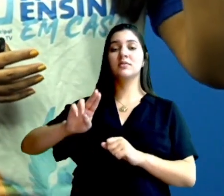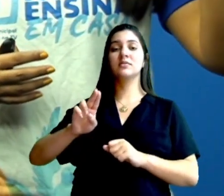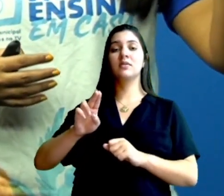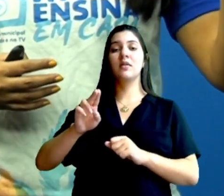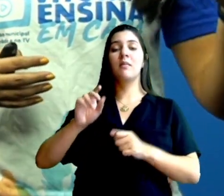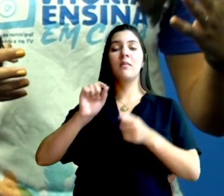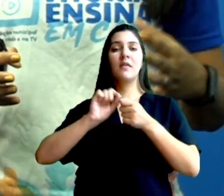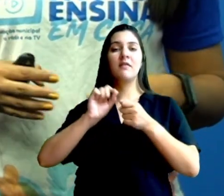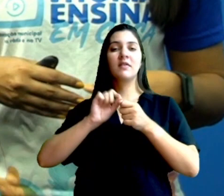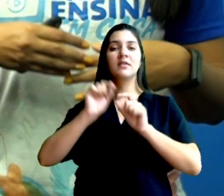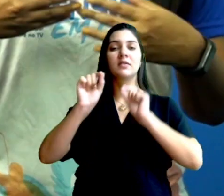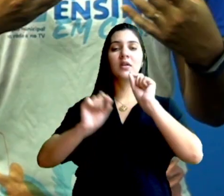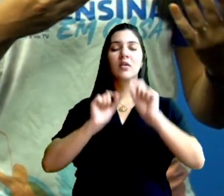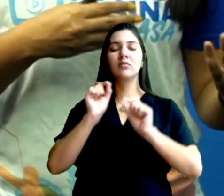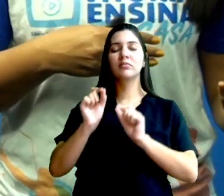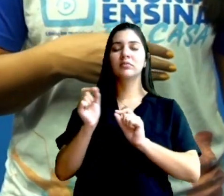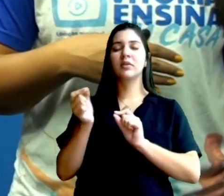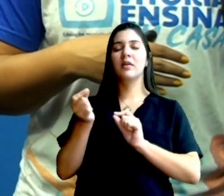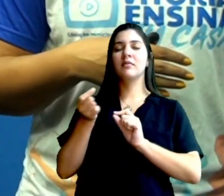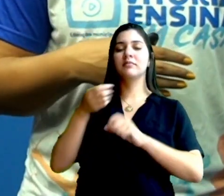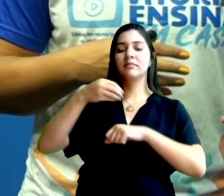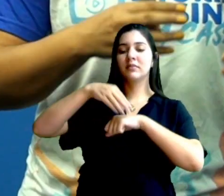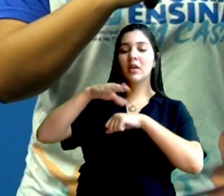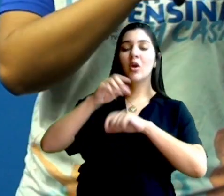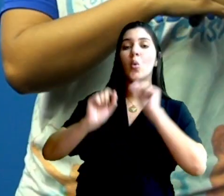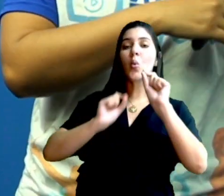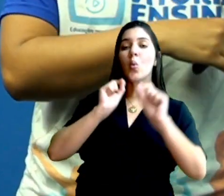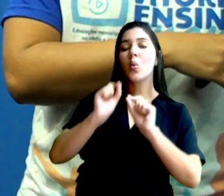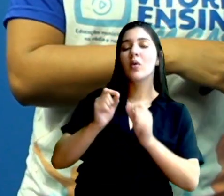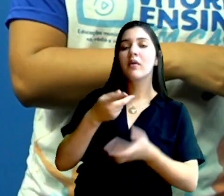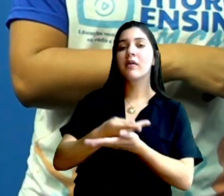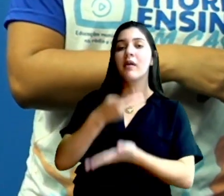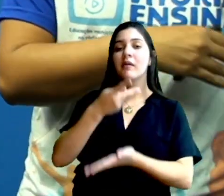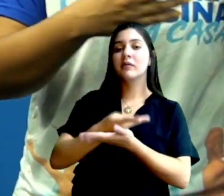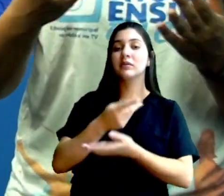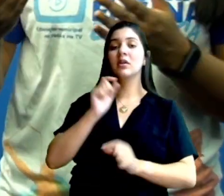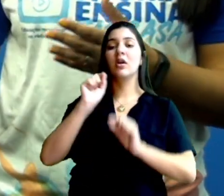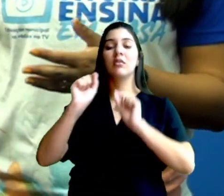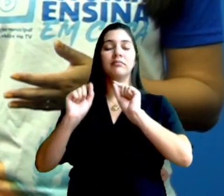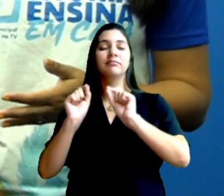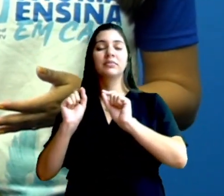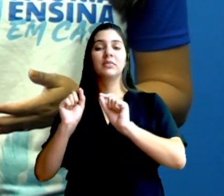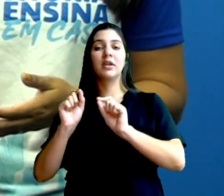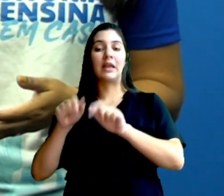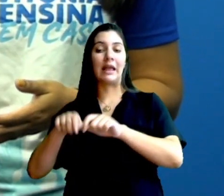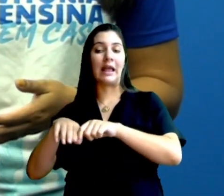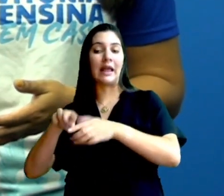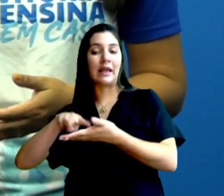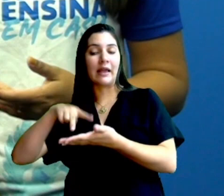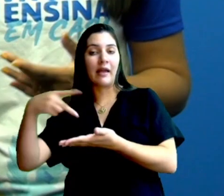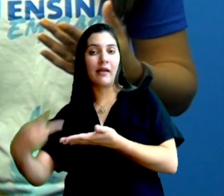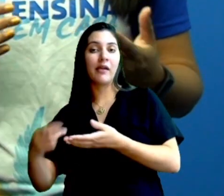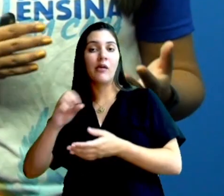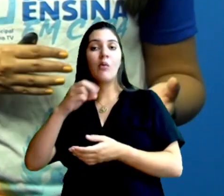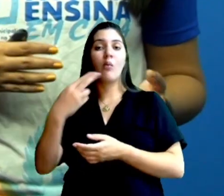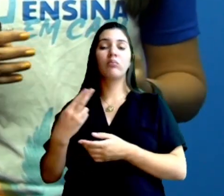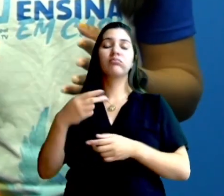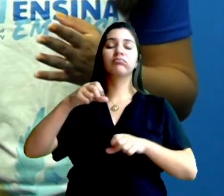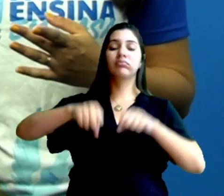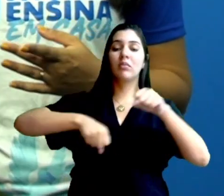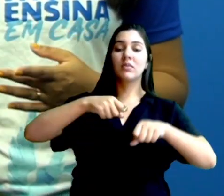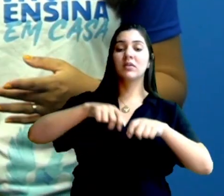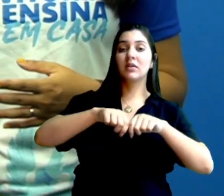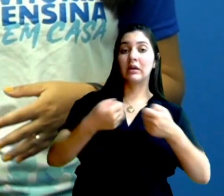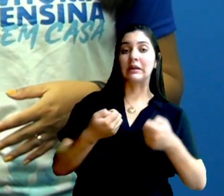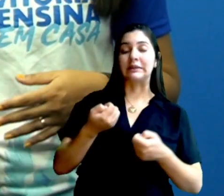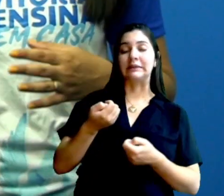fazer suposições. O que será que aconteceu? Será que ele caiu ou será que a bicicleta quebrou? Então a gente não